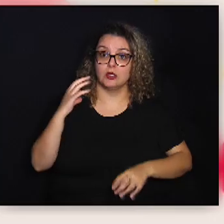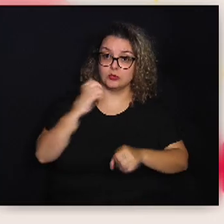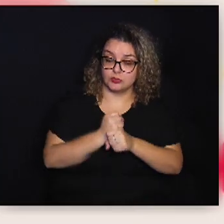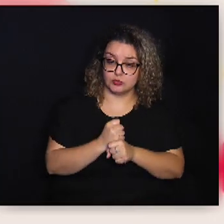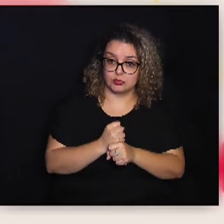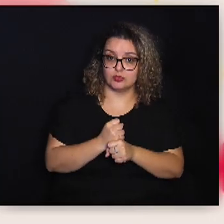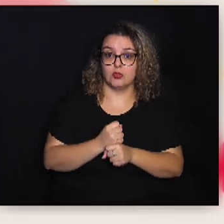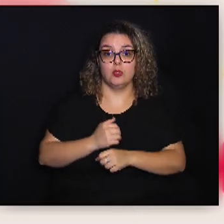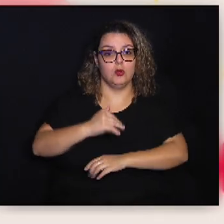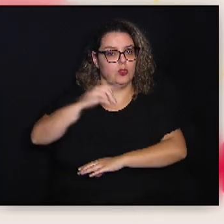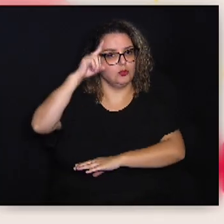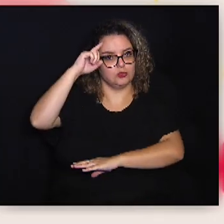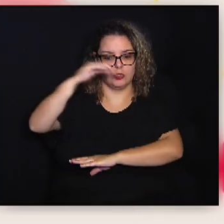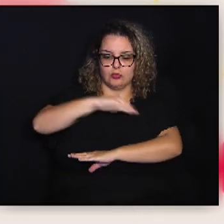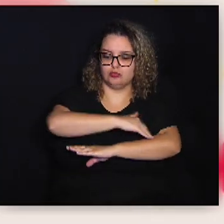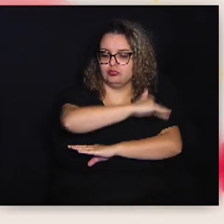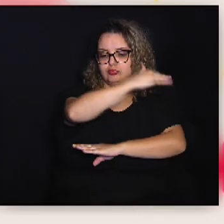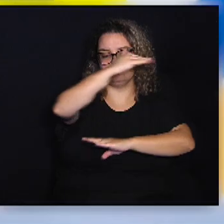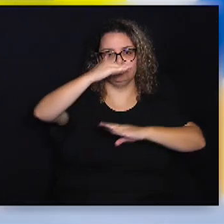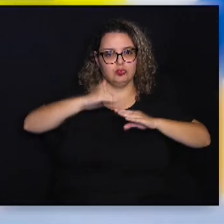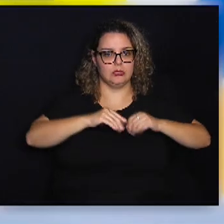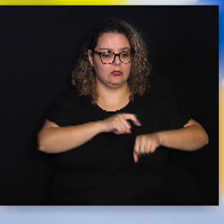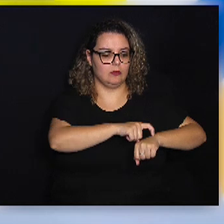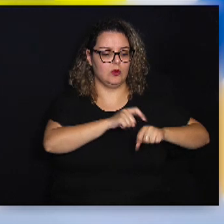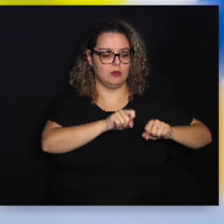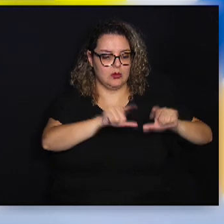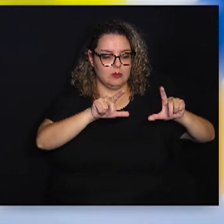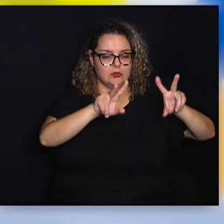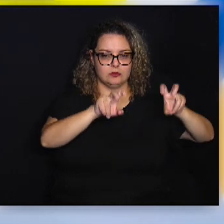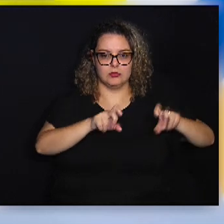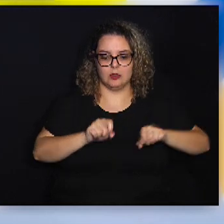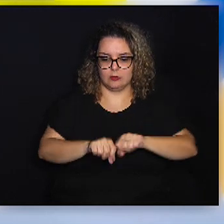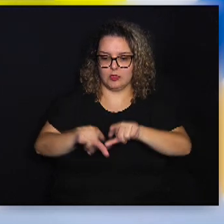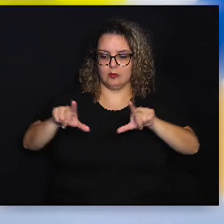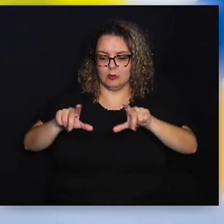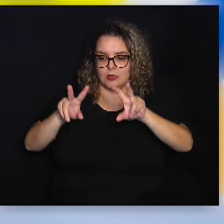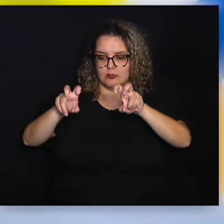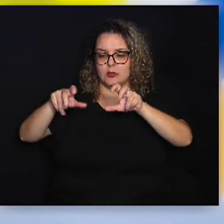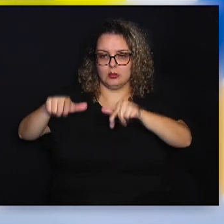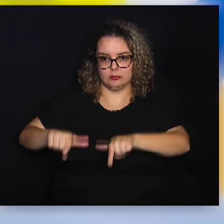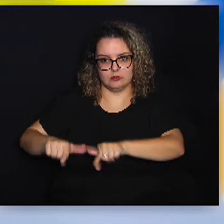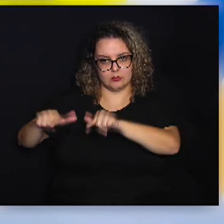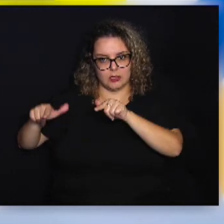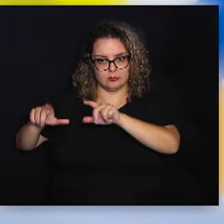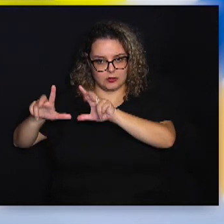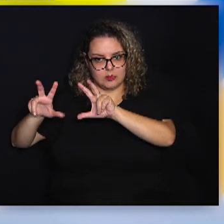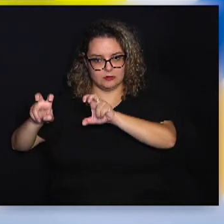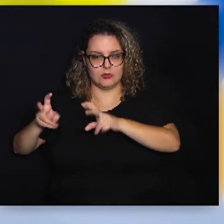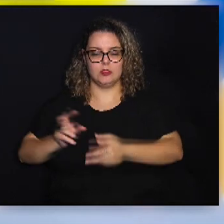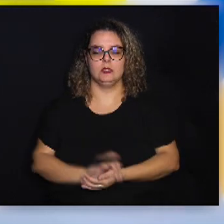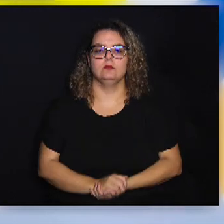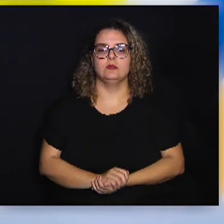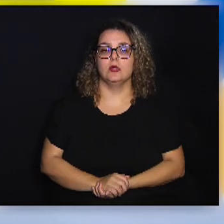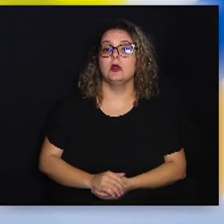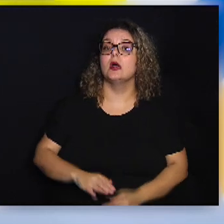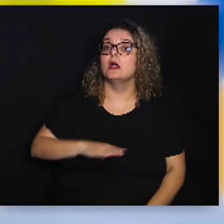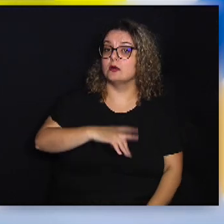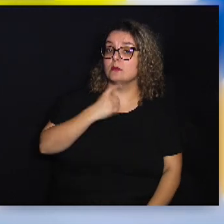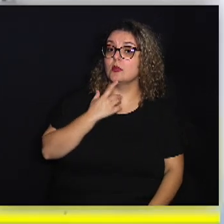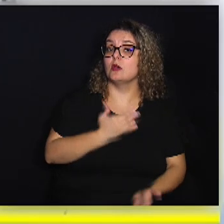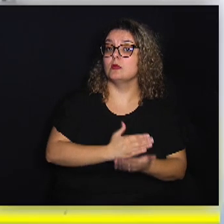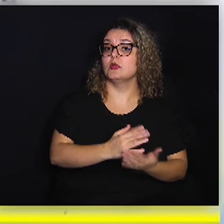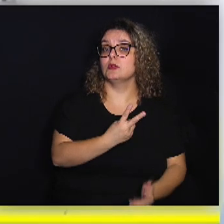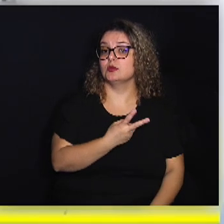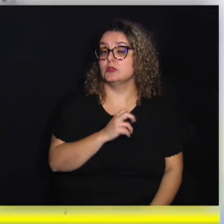um dia todo e teve painéis temáticos. A Educação Integral no município de Campinas, ela foi iniciada em